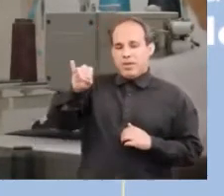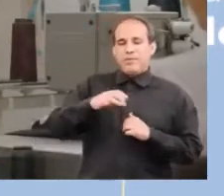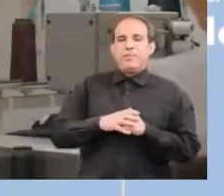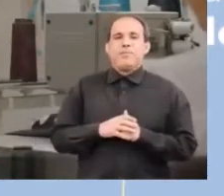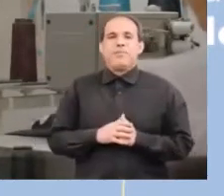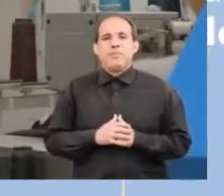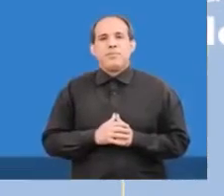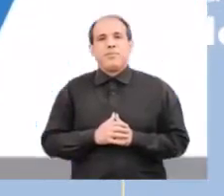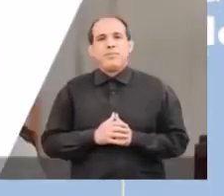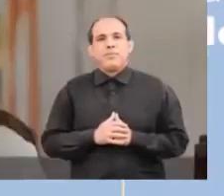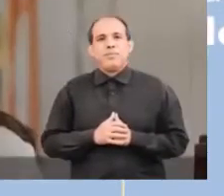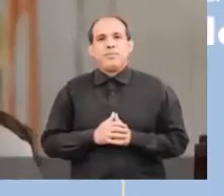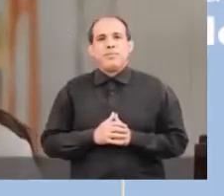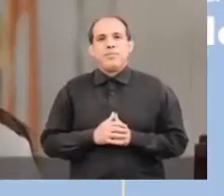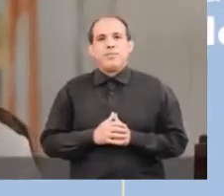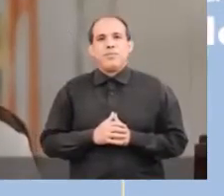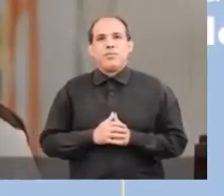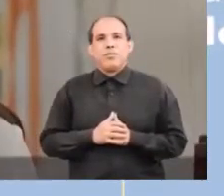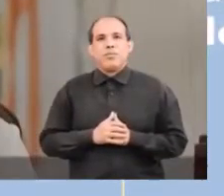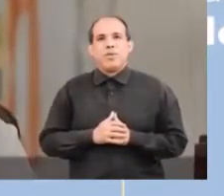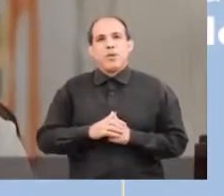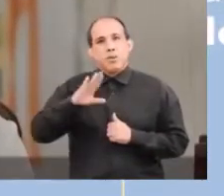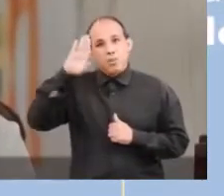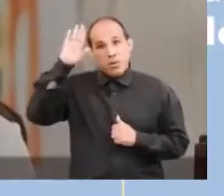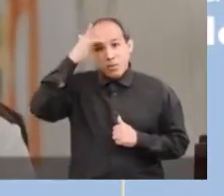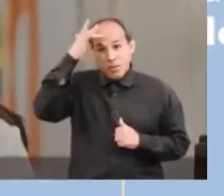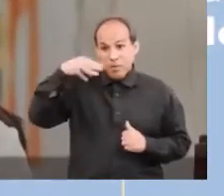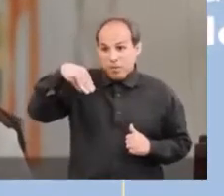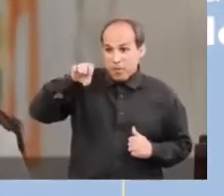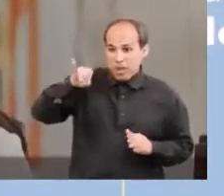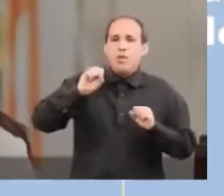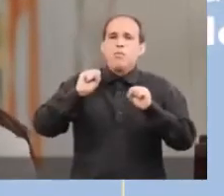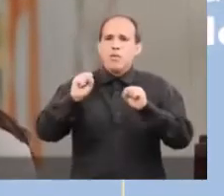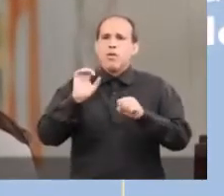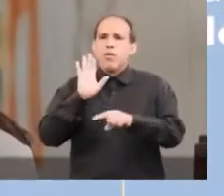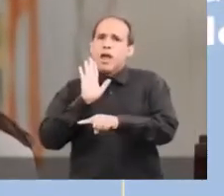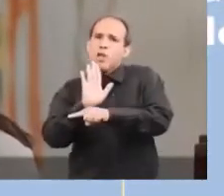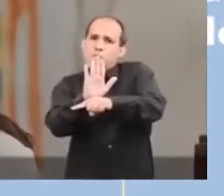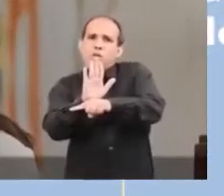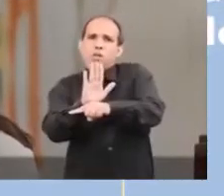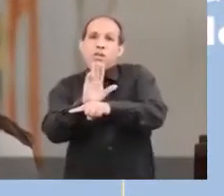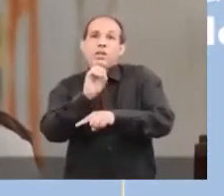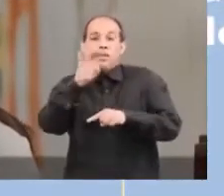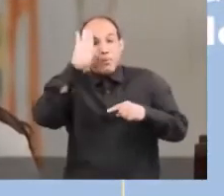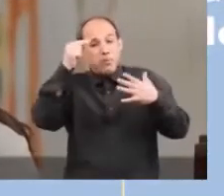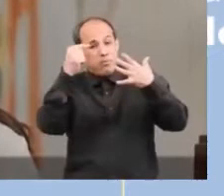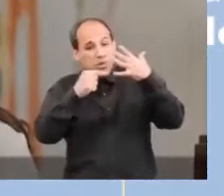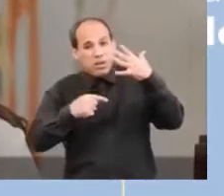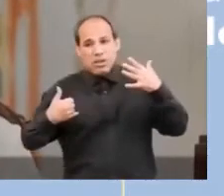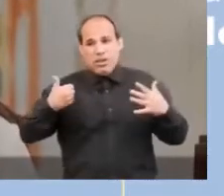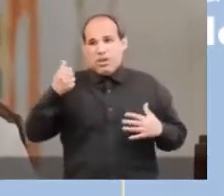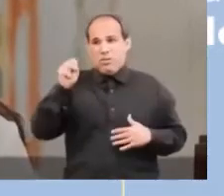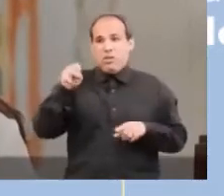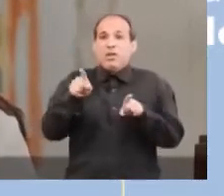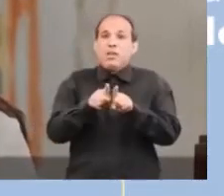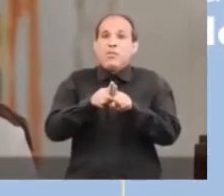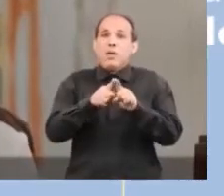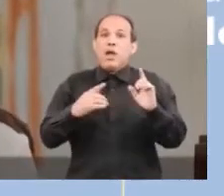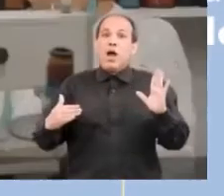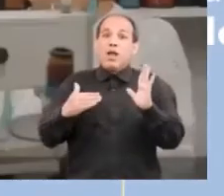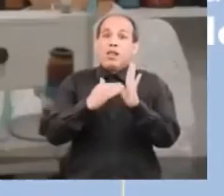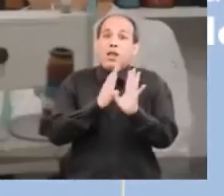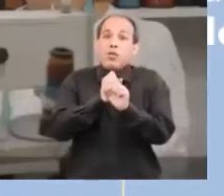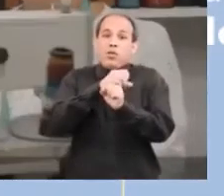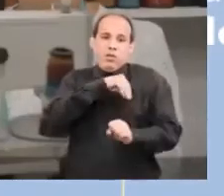microempreendedor individual. Toda pessoa com MEI pode receber ajuda, se atender às regras de idade mínima e limite de